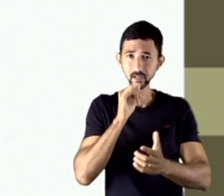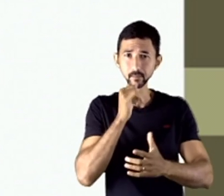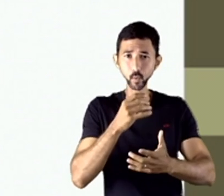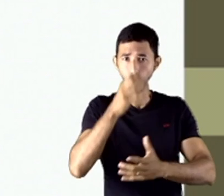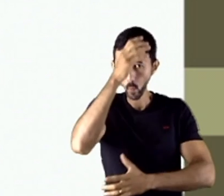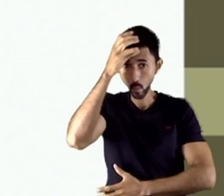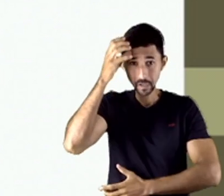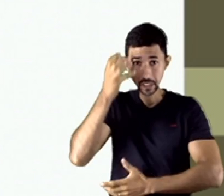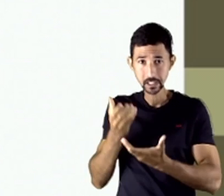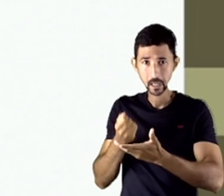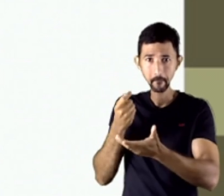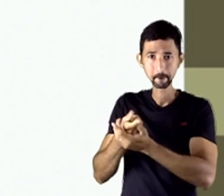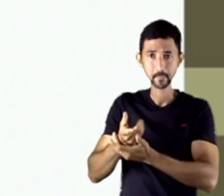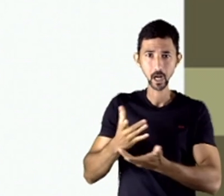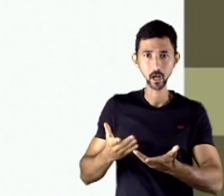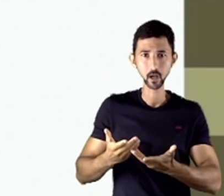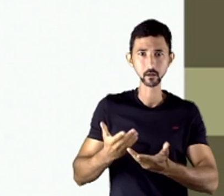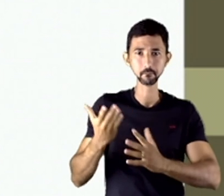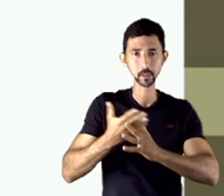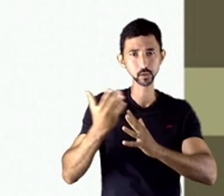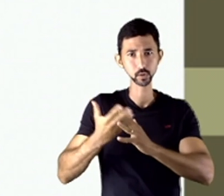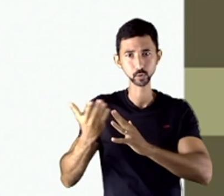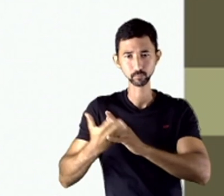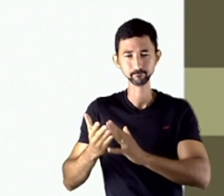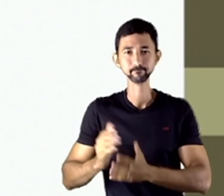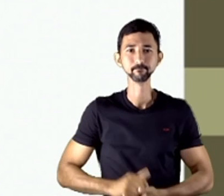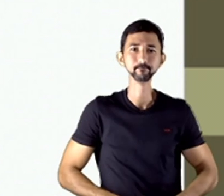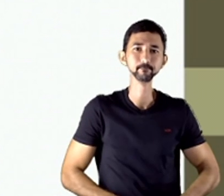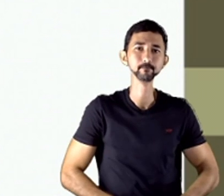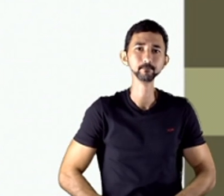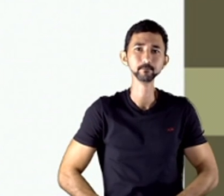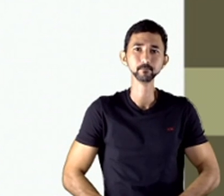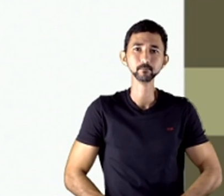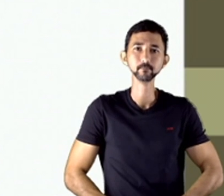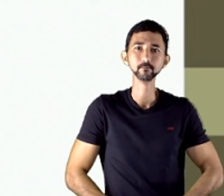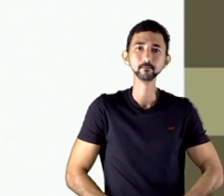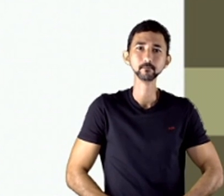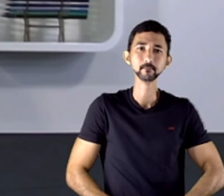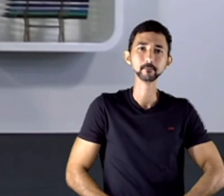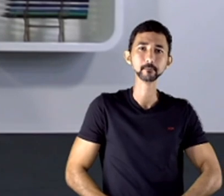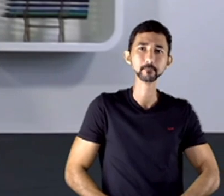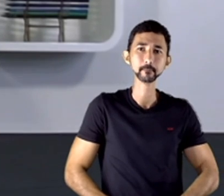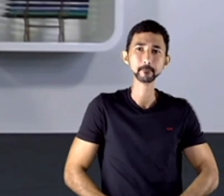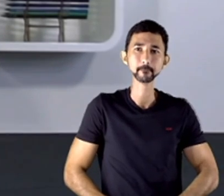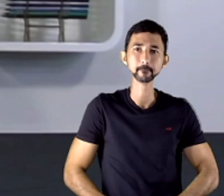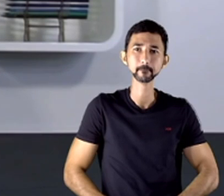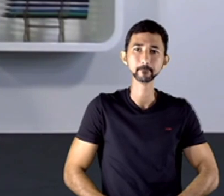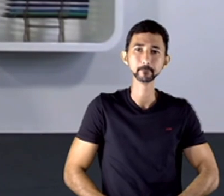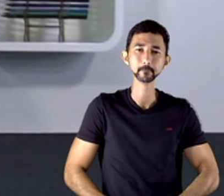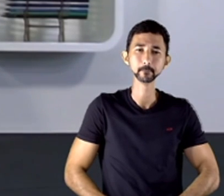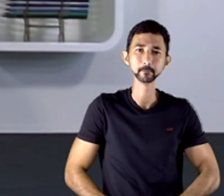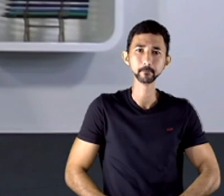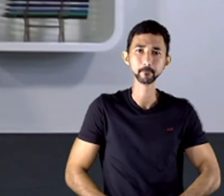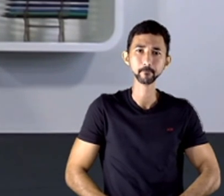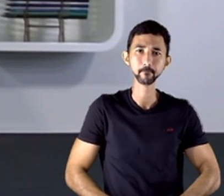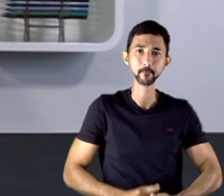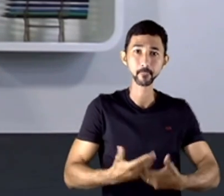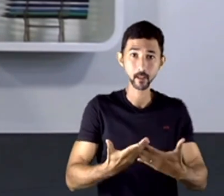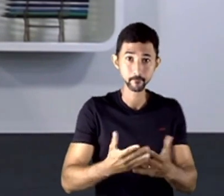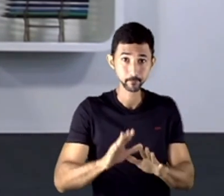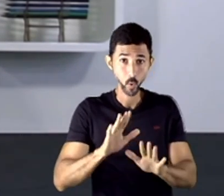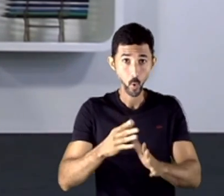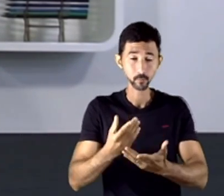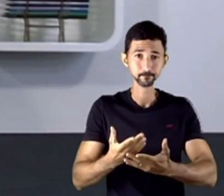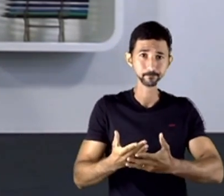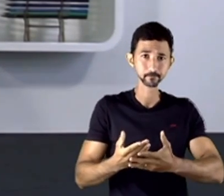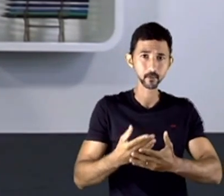que o cliente tiver que pagar a sua prestação, tá? Vem para mim. Então,